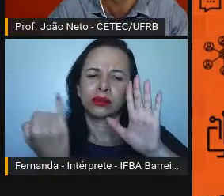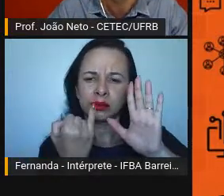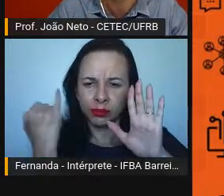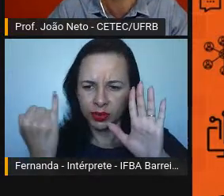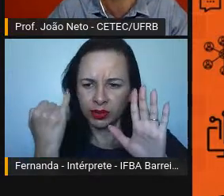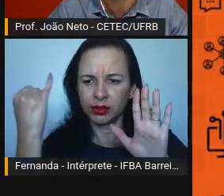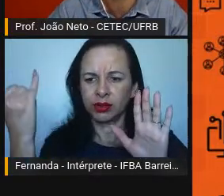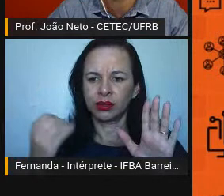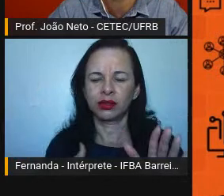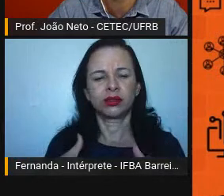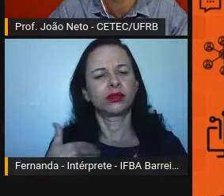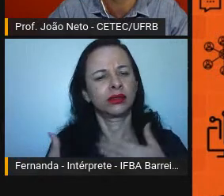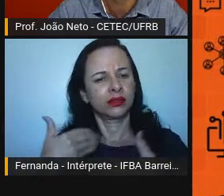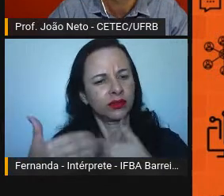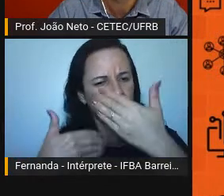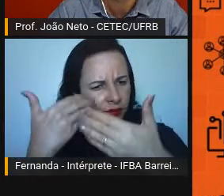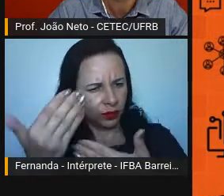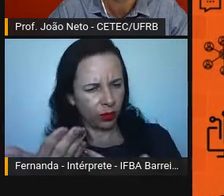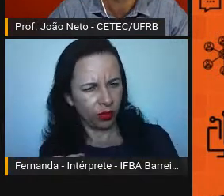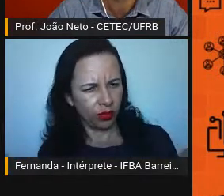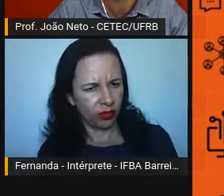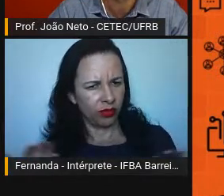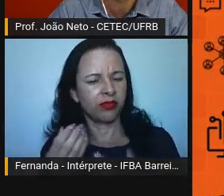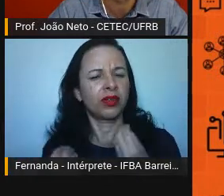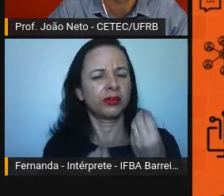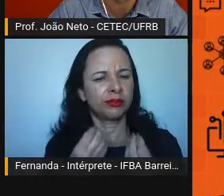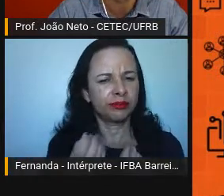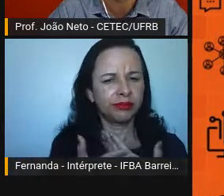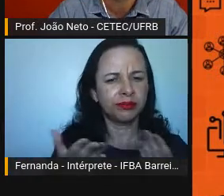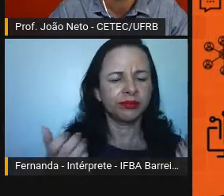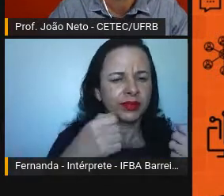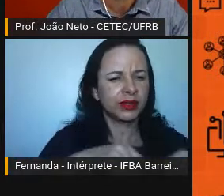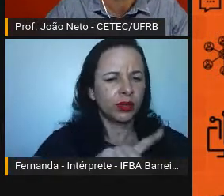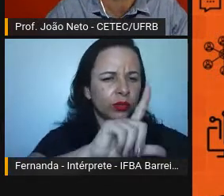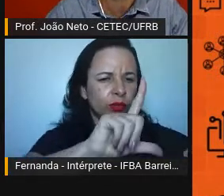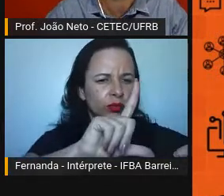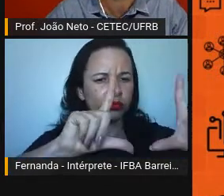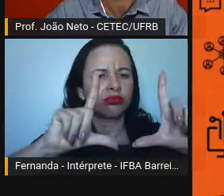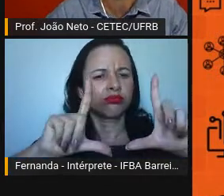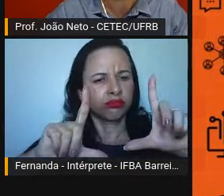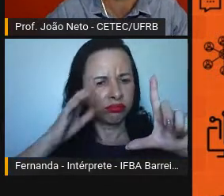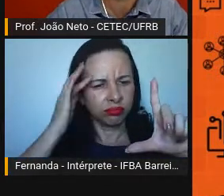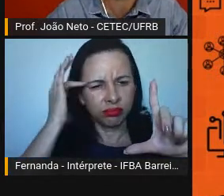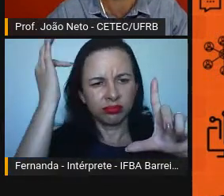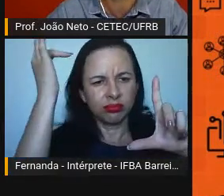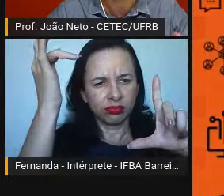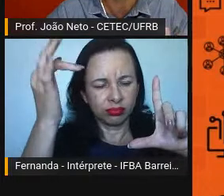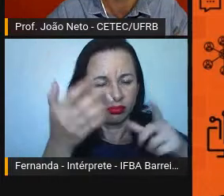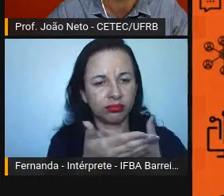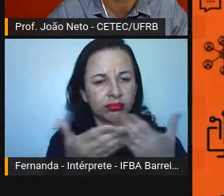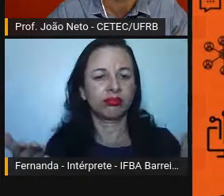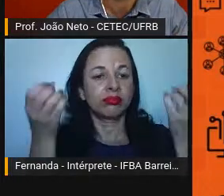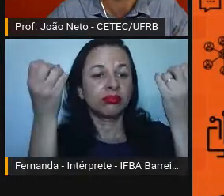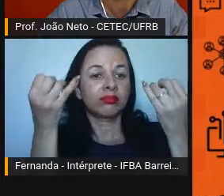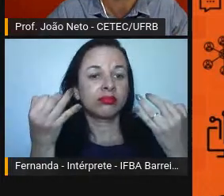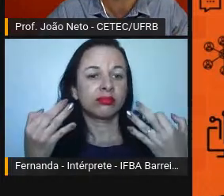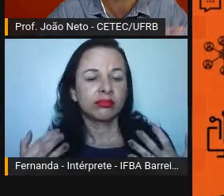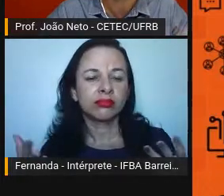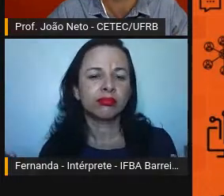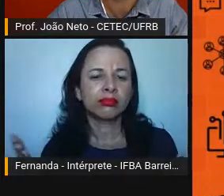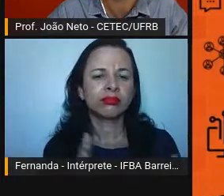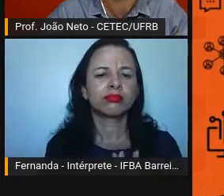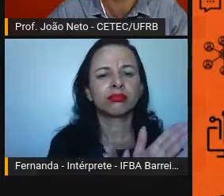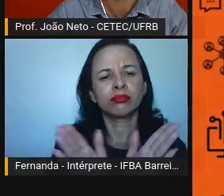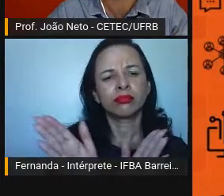desenvolva alguns aspectos que surgiram mas em algumas cidades futuro a falando-se em